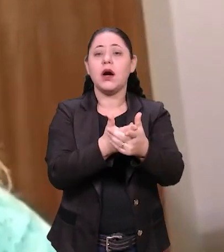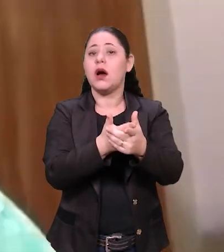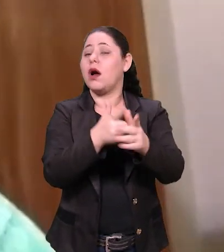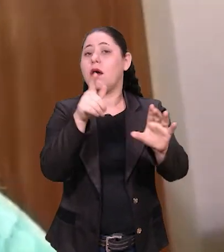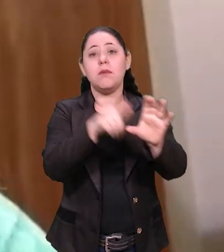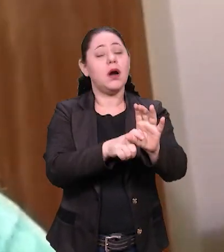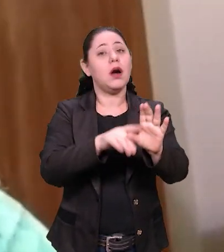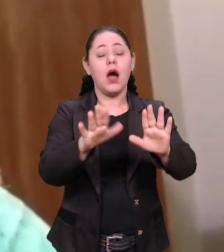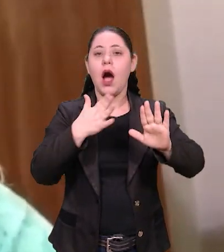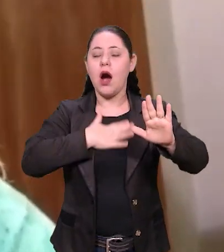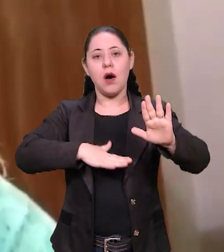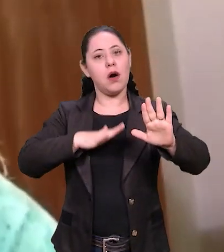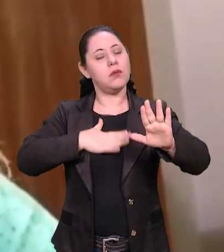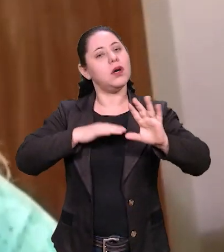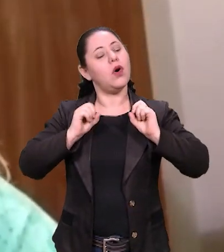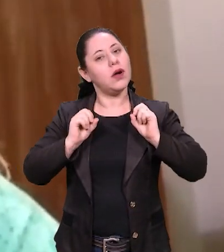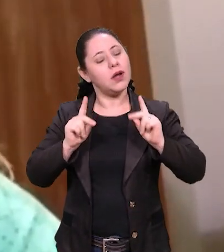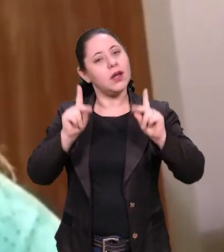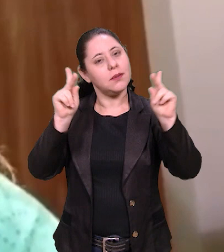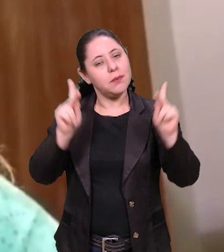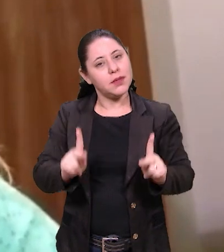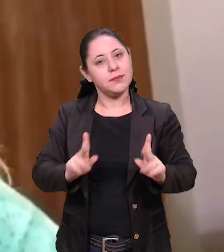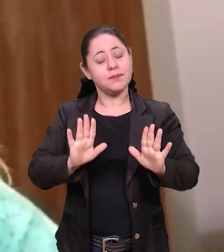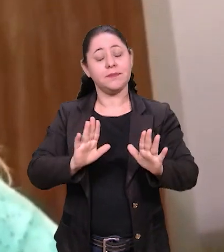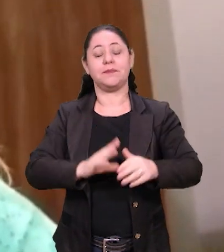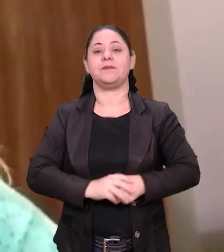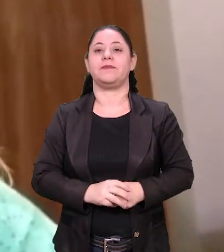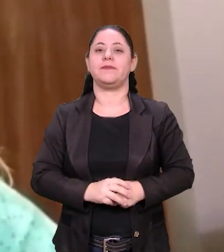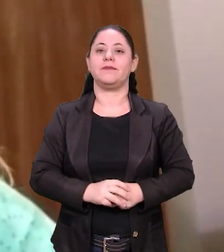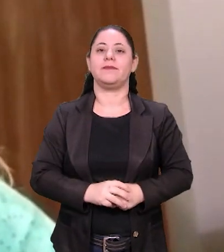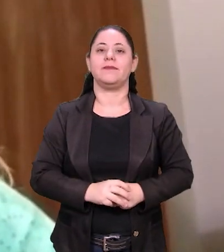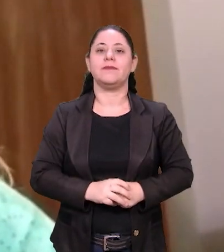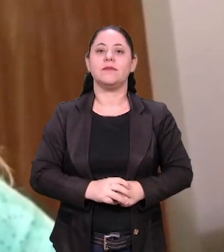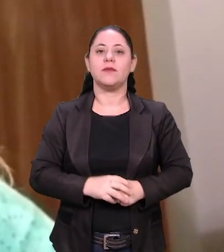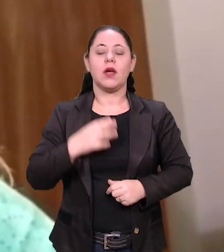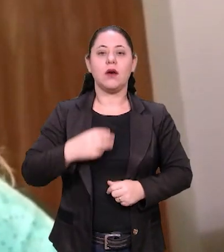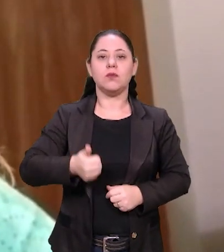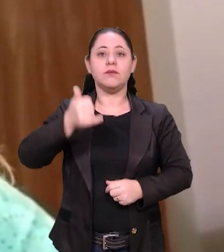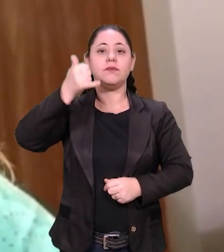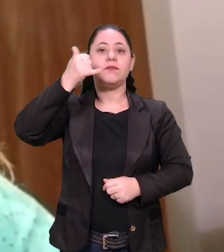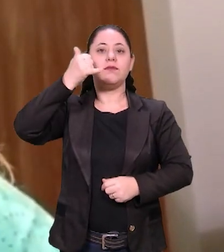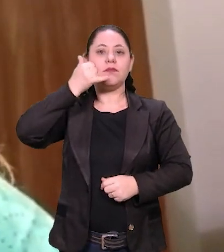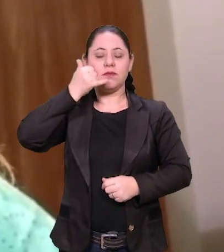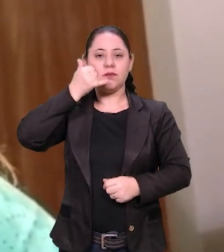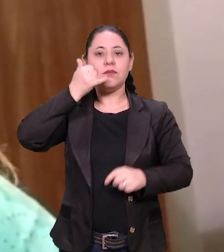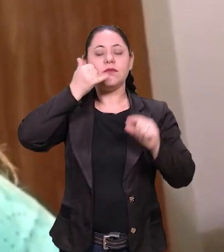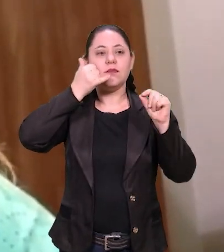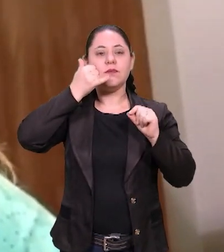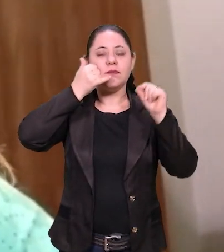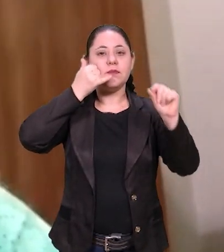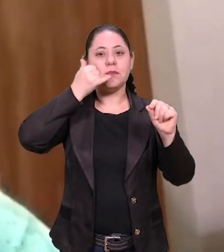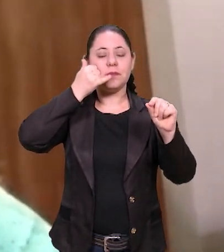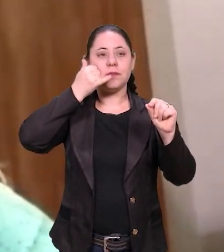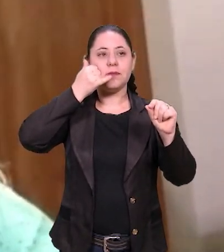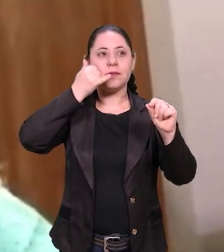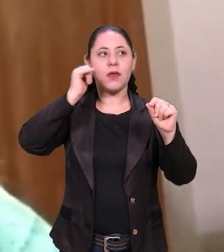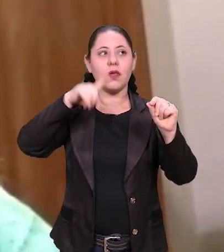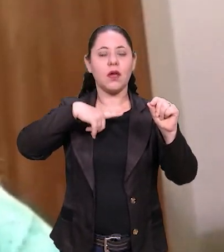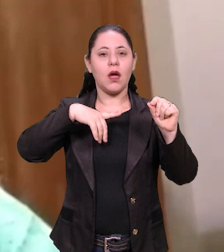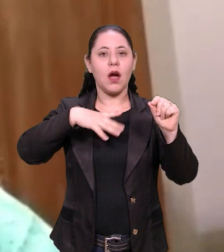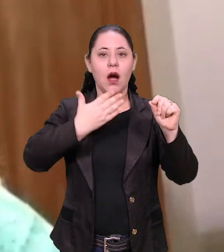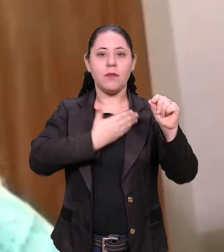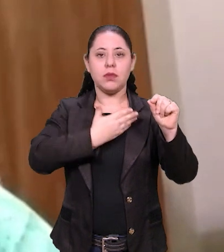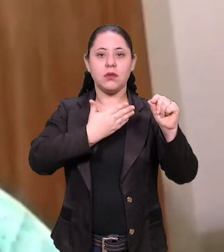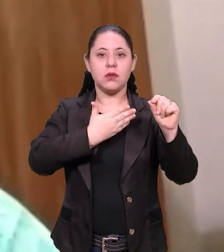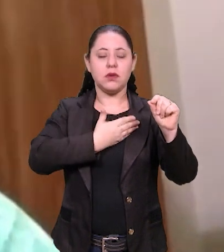né? Tá, ok. Aí nisso toca o telefone e uma amiga dessa minha amiga